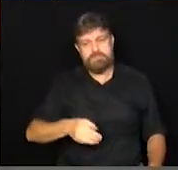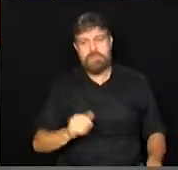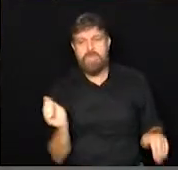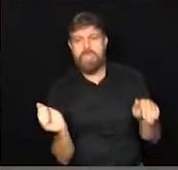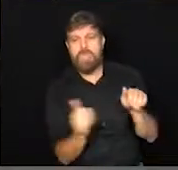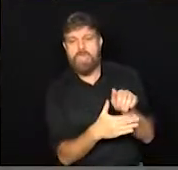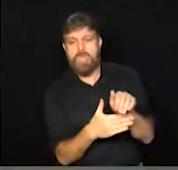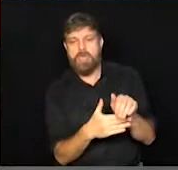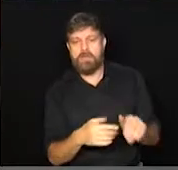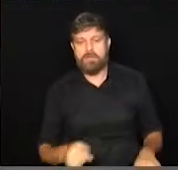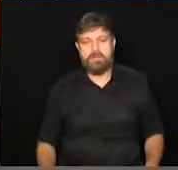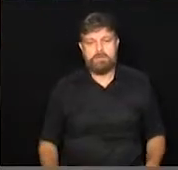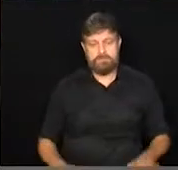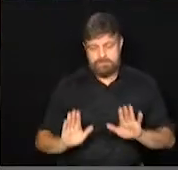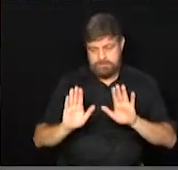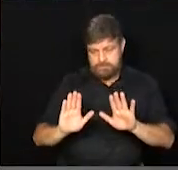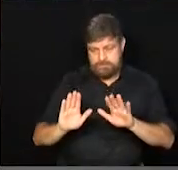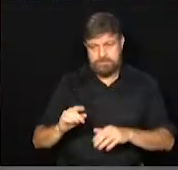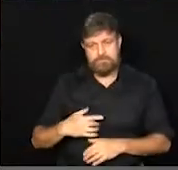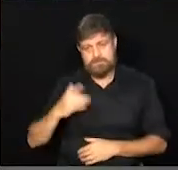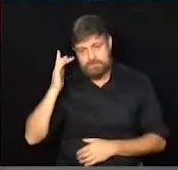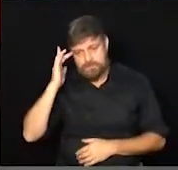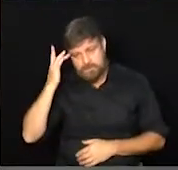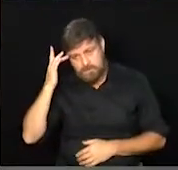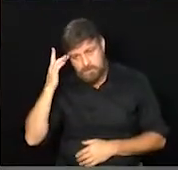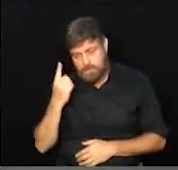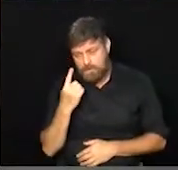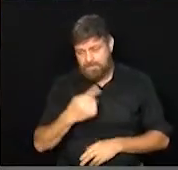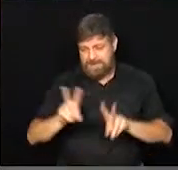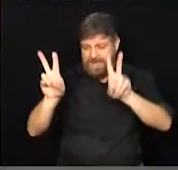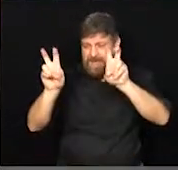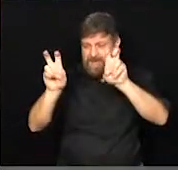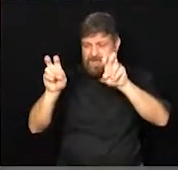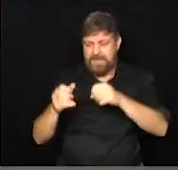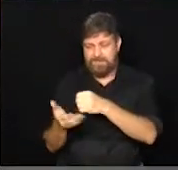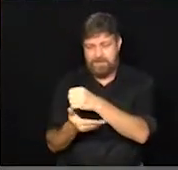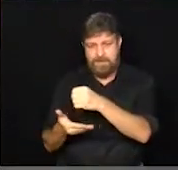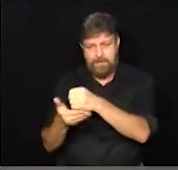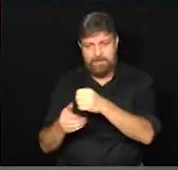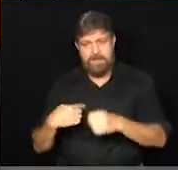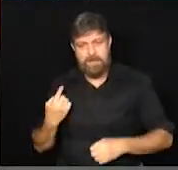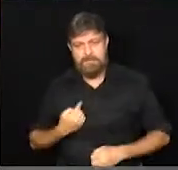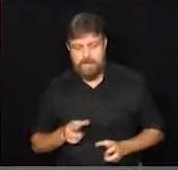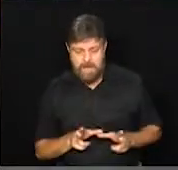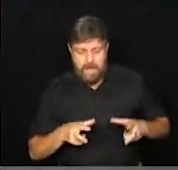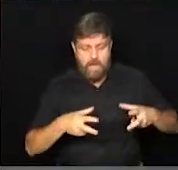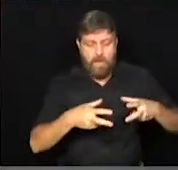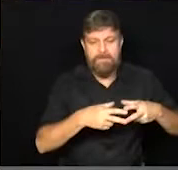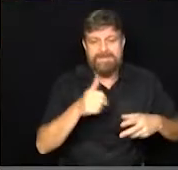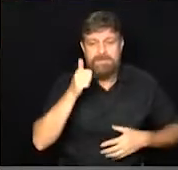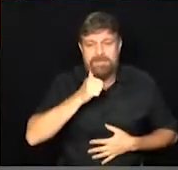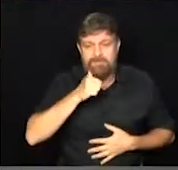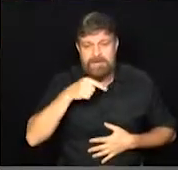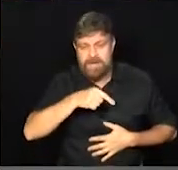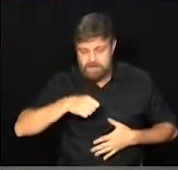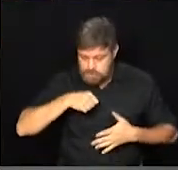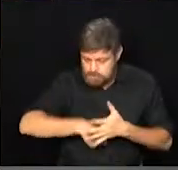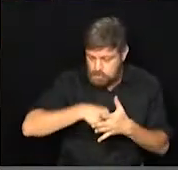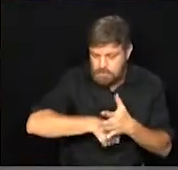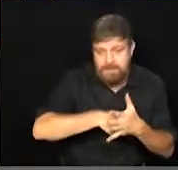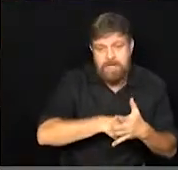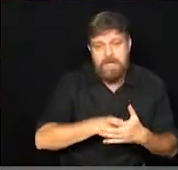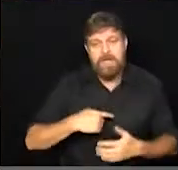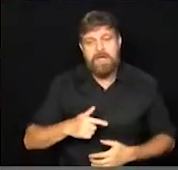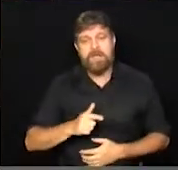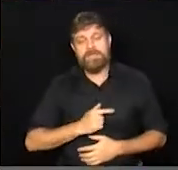mas acho que assim, uma das questões fundamentais aí para a Comissão da Mulher é a batalha para que a gente possa